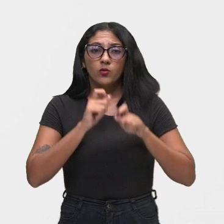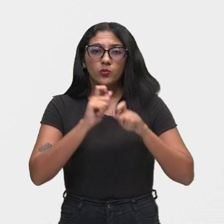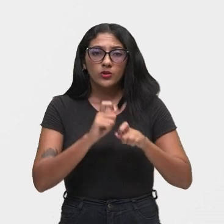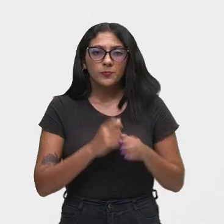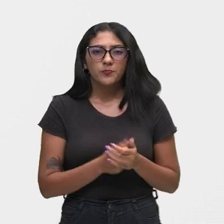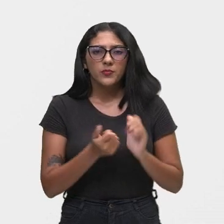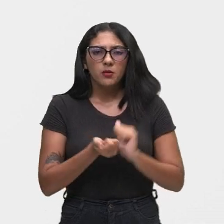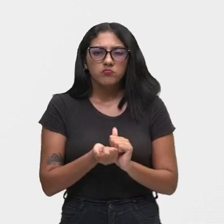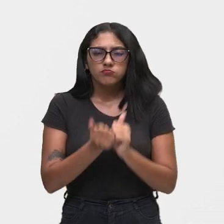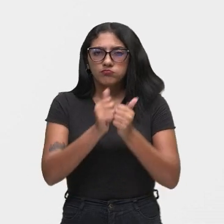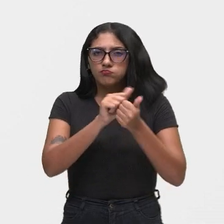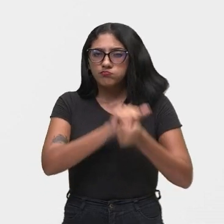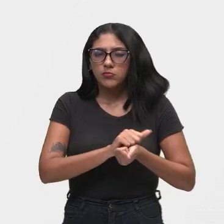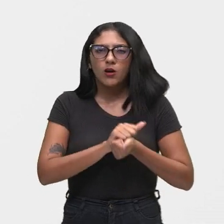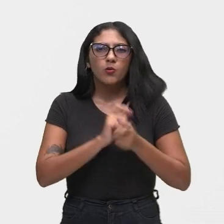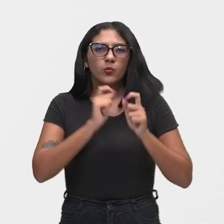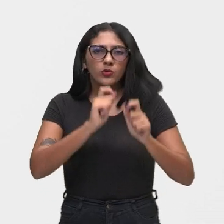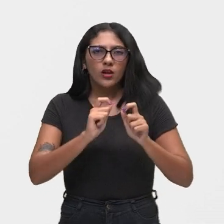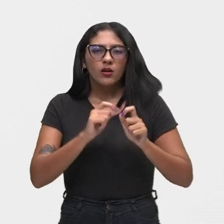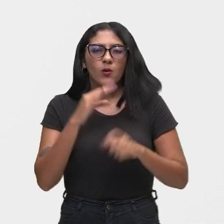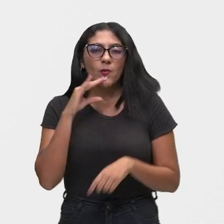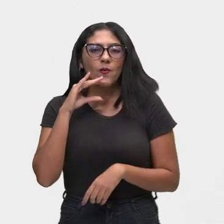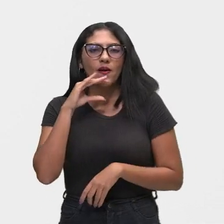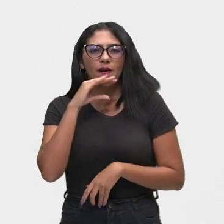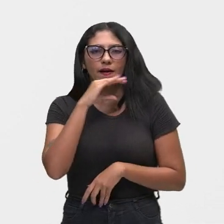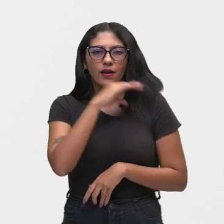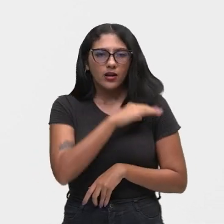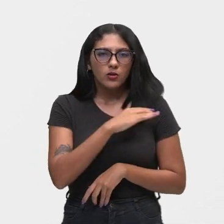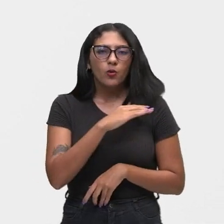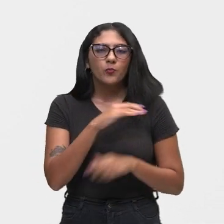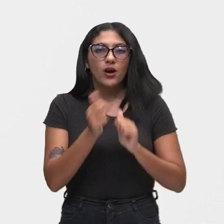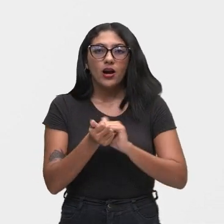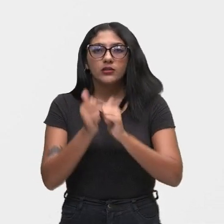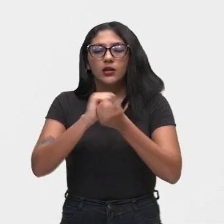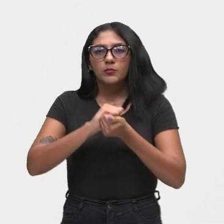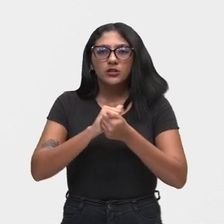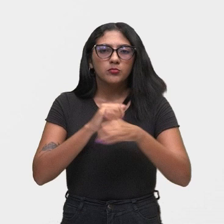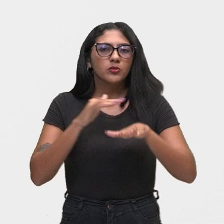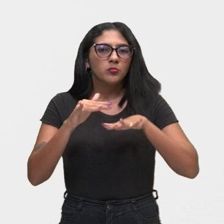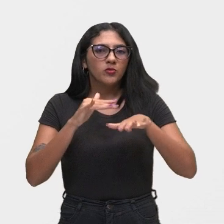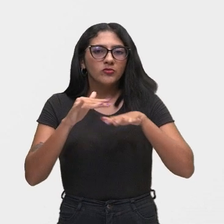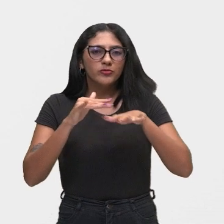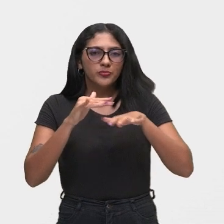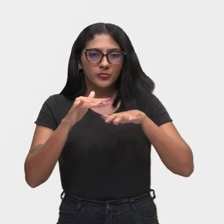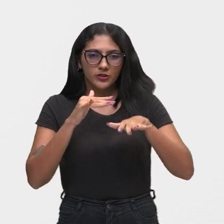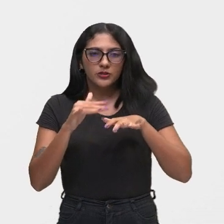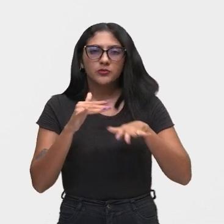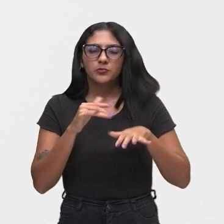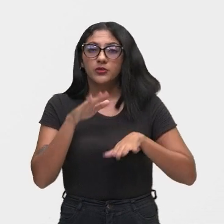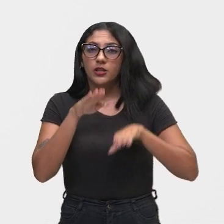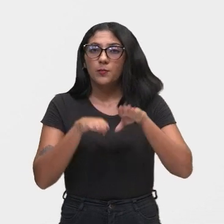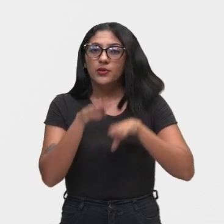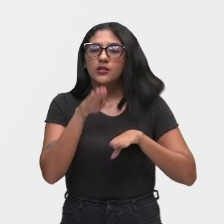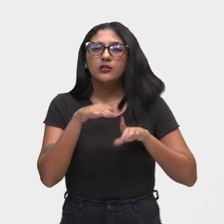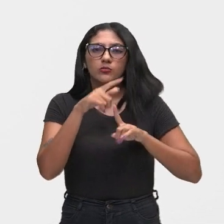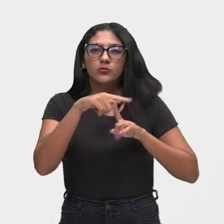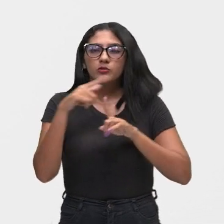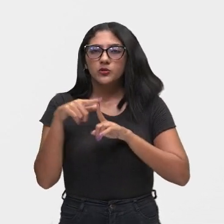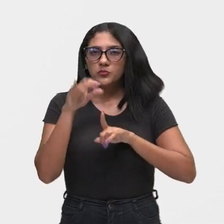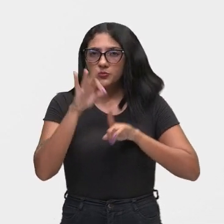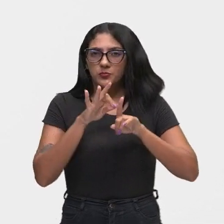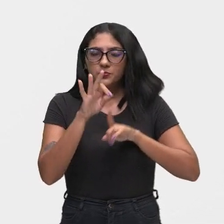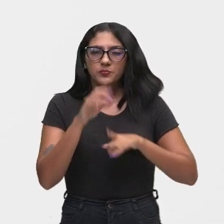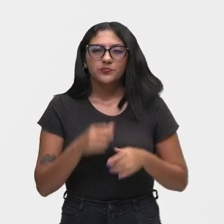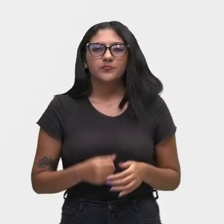transformar parcialmente o calor em trabalho mecânico, conforme a sua eficiência. Então, aí